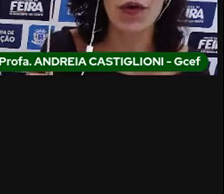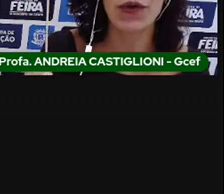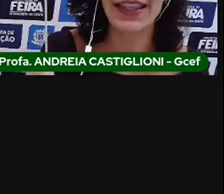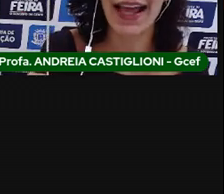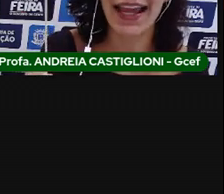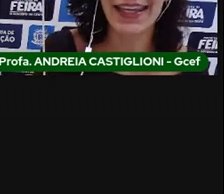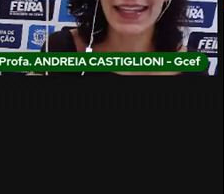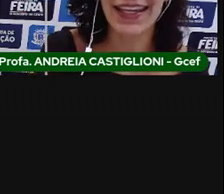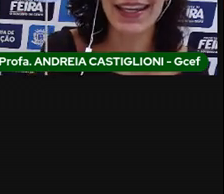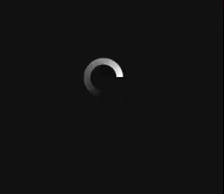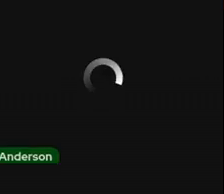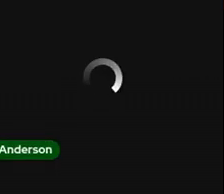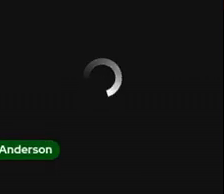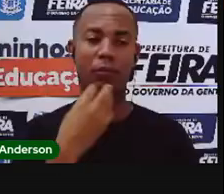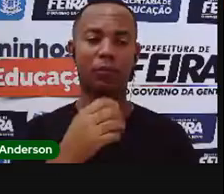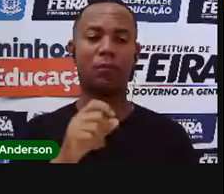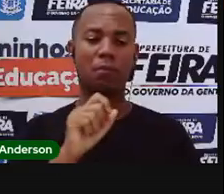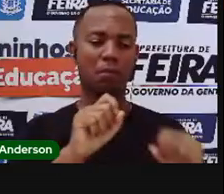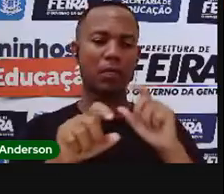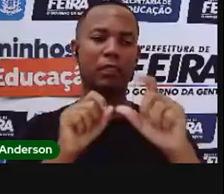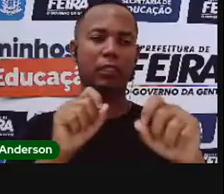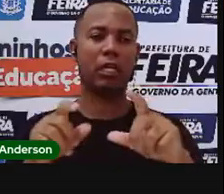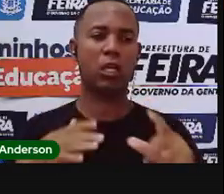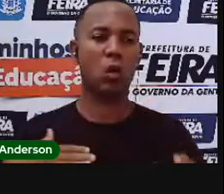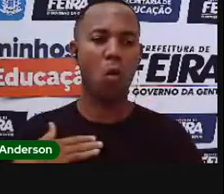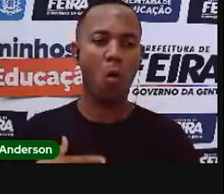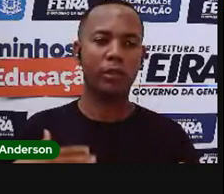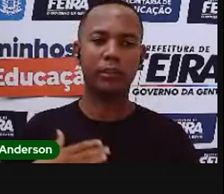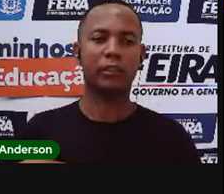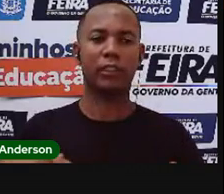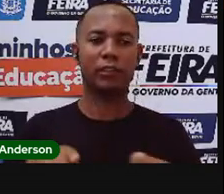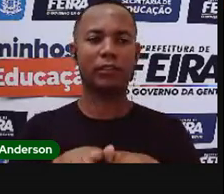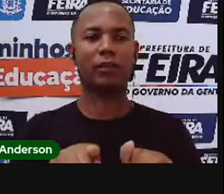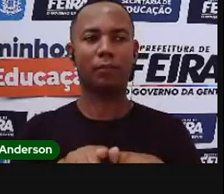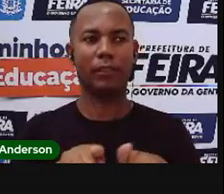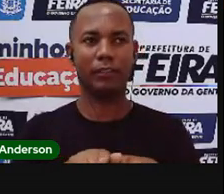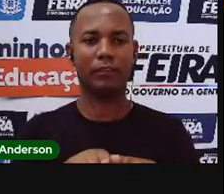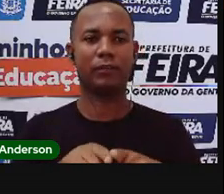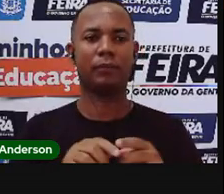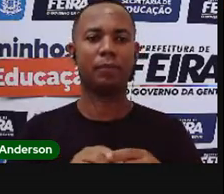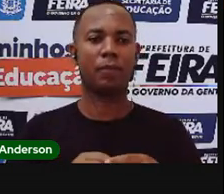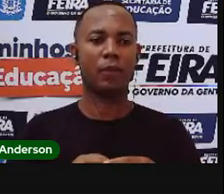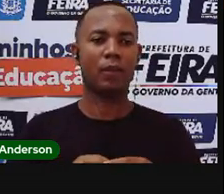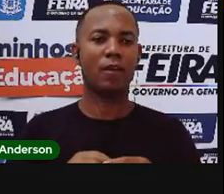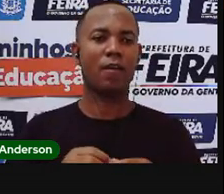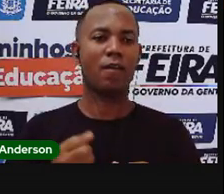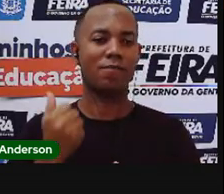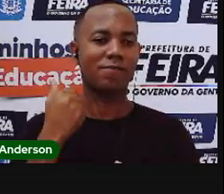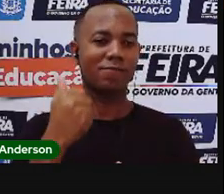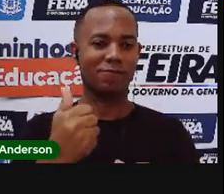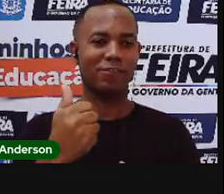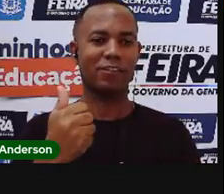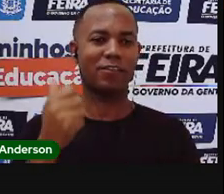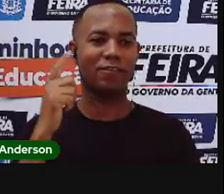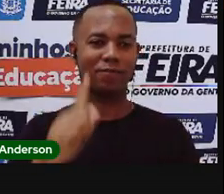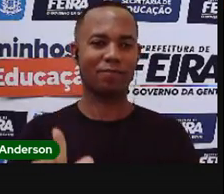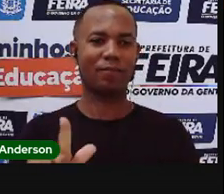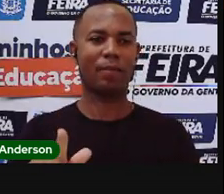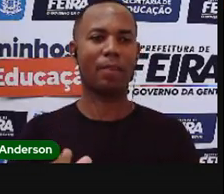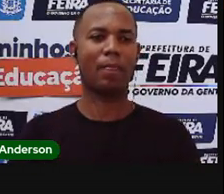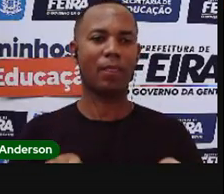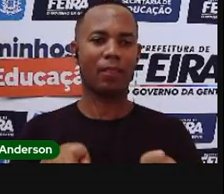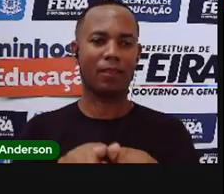chat o like, dizendo que gostou, que like quer dizer gostar, curtir.